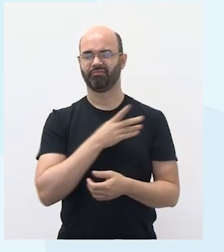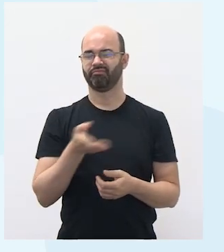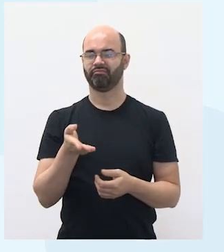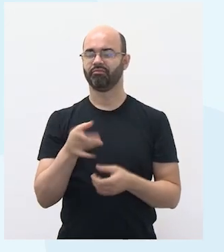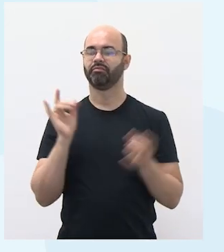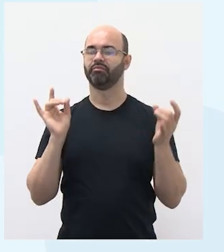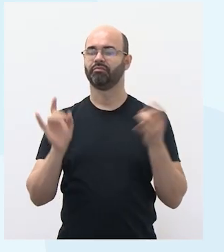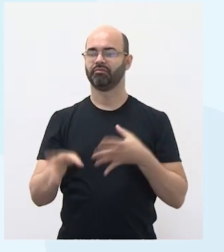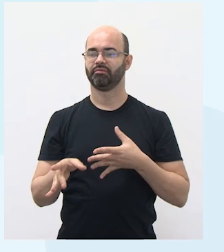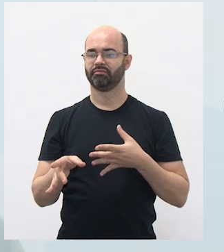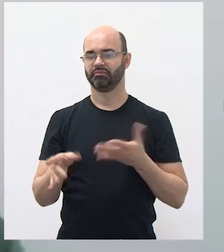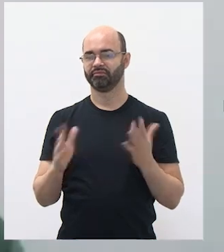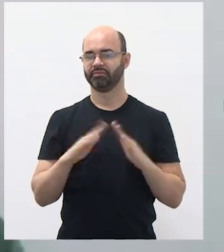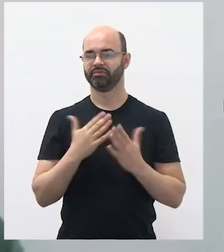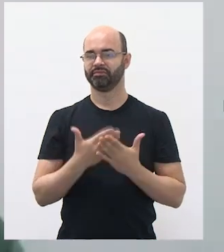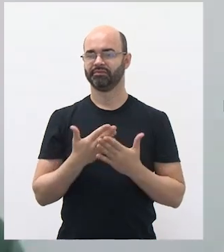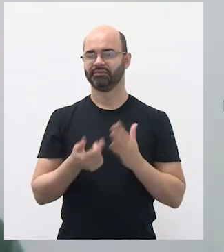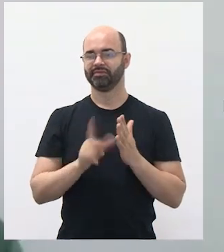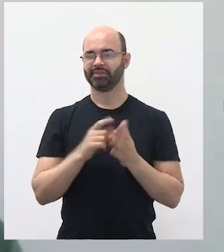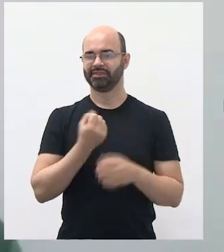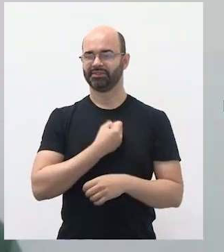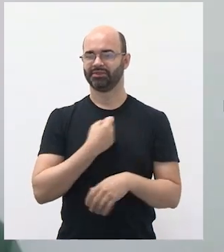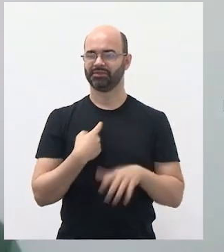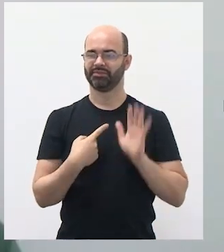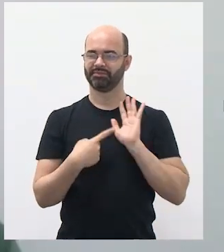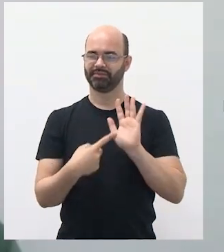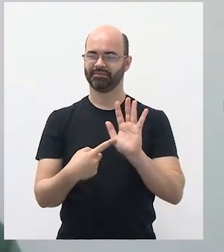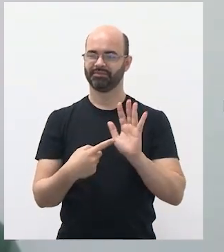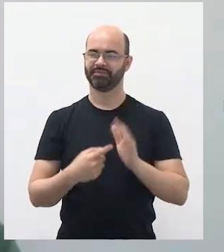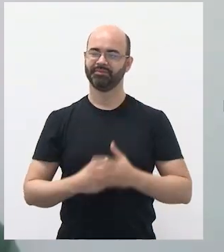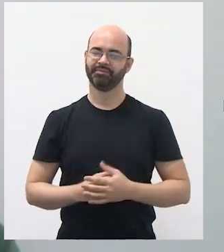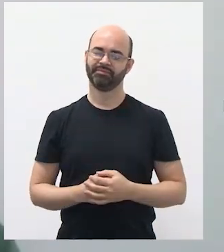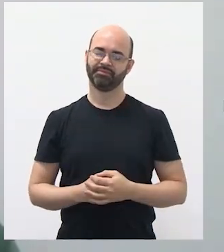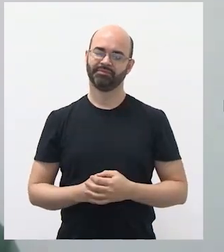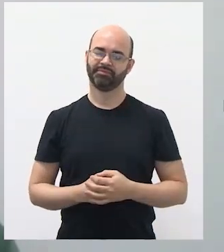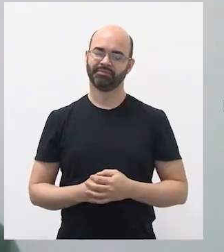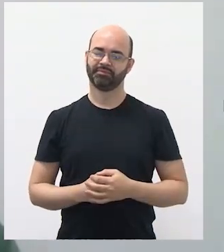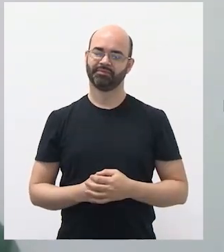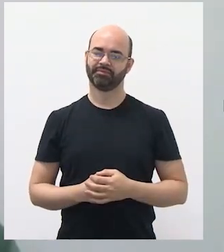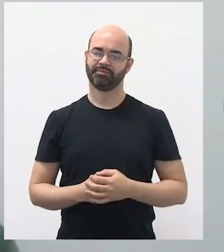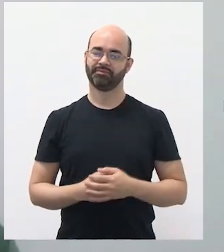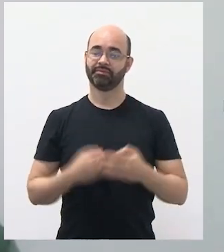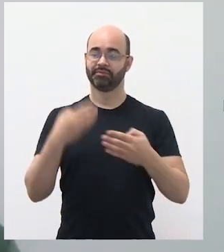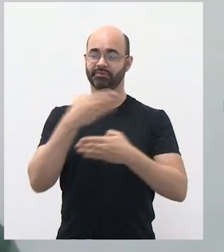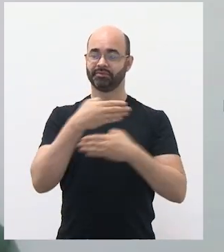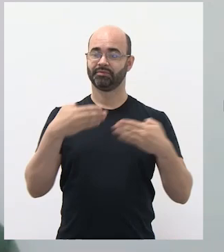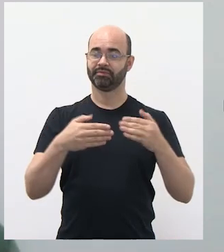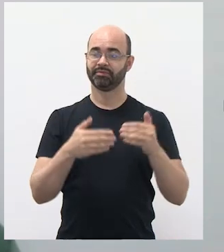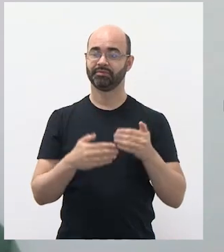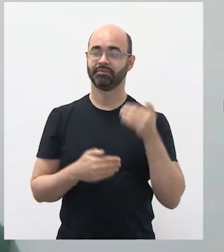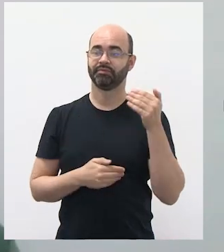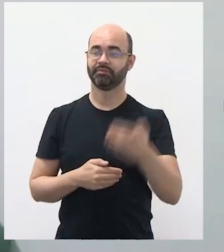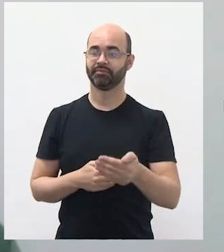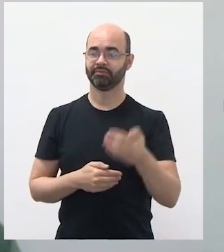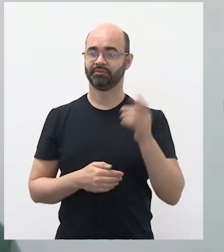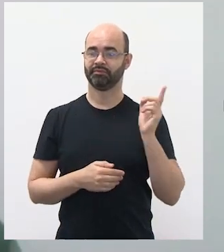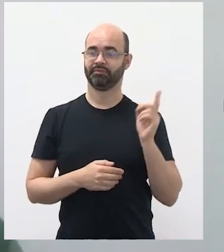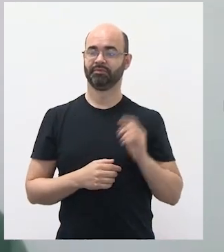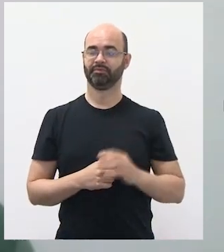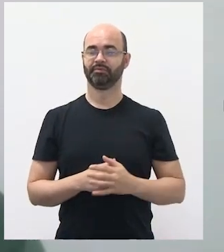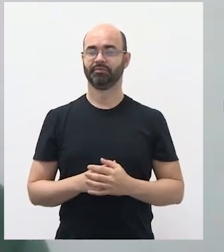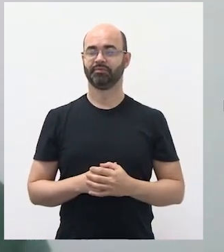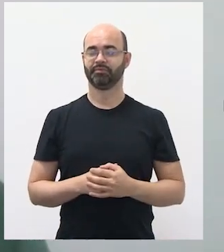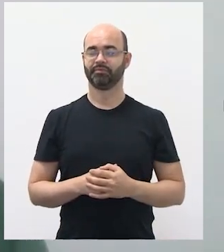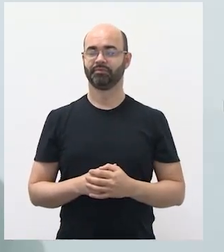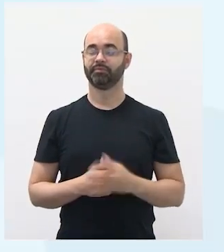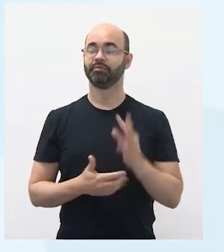vocês. E aí, no próximo slide, a gente tem um texto que eu acho